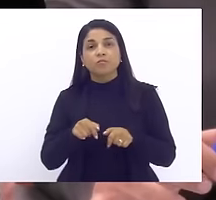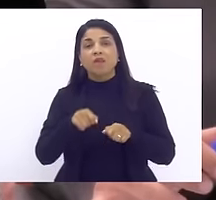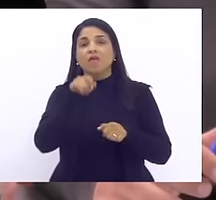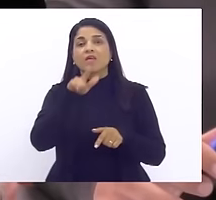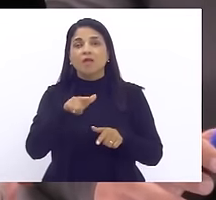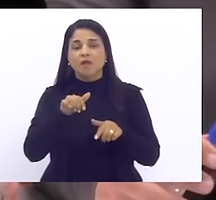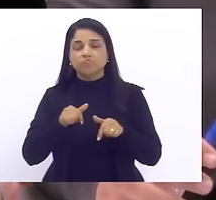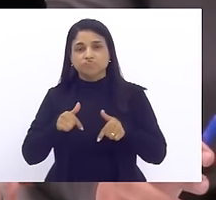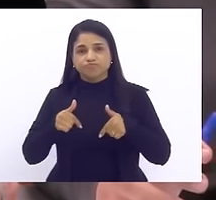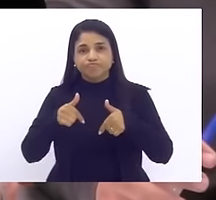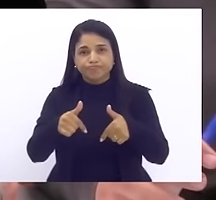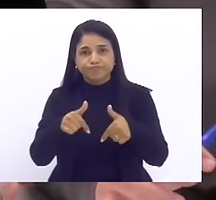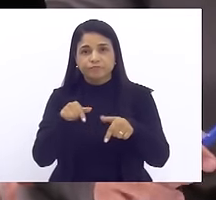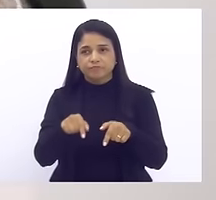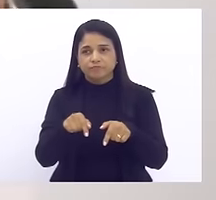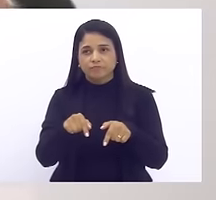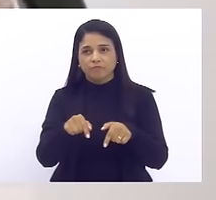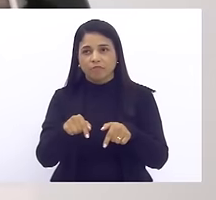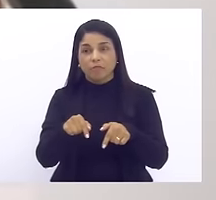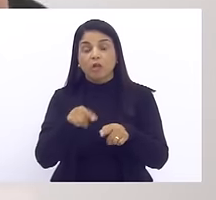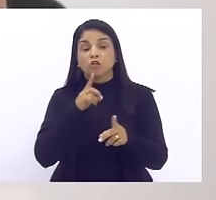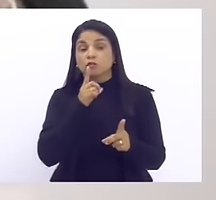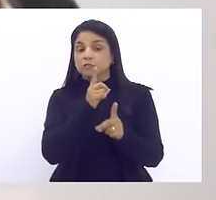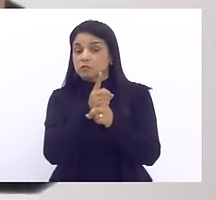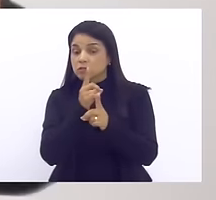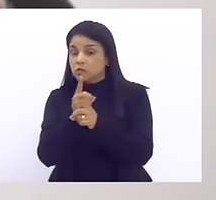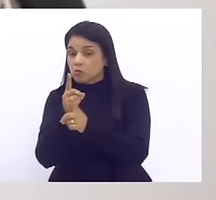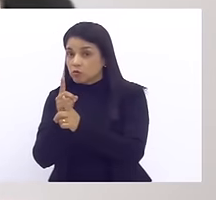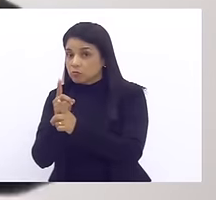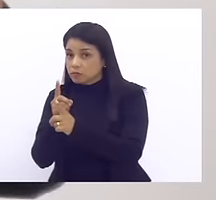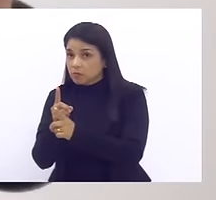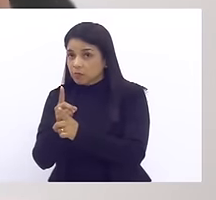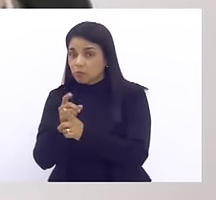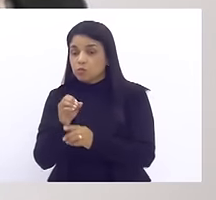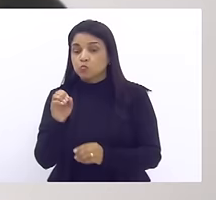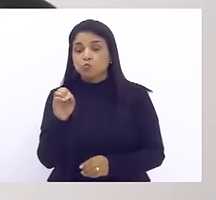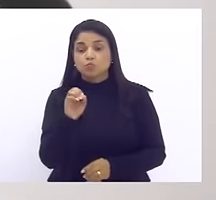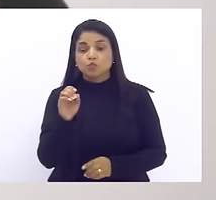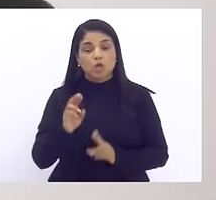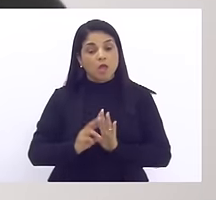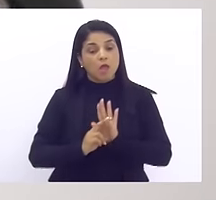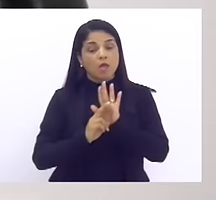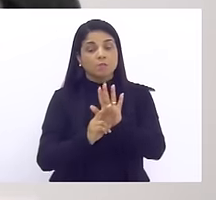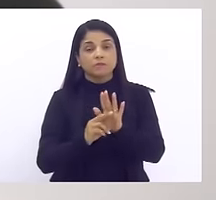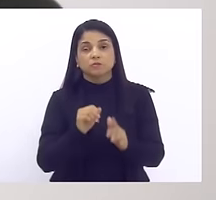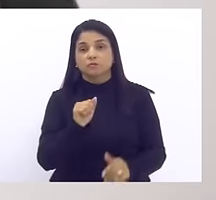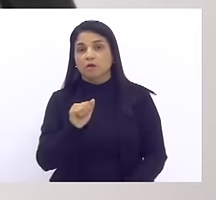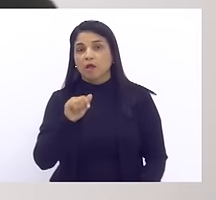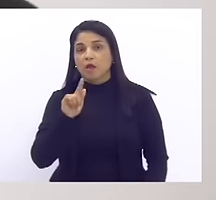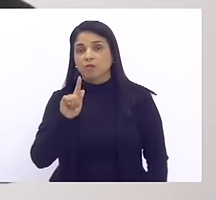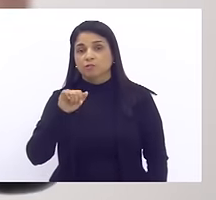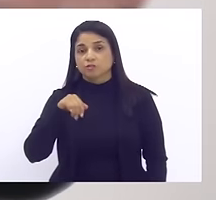vou falar novamente nós encontramos operações sem a gente ela não funcionários